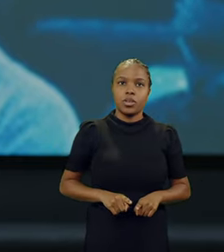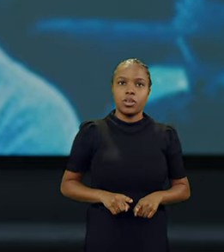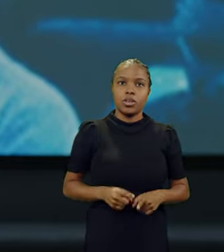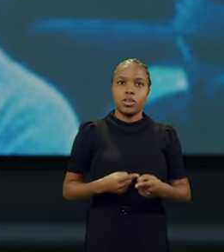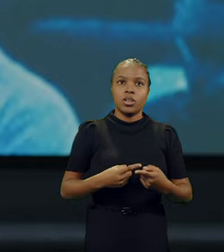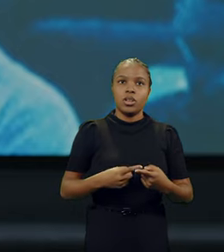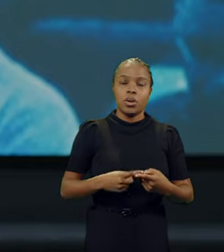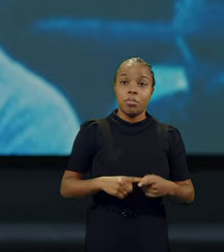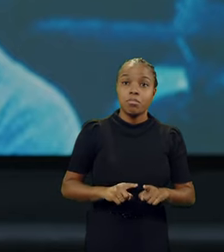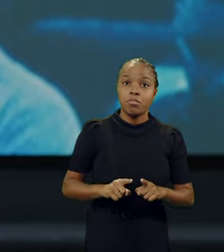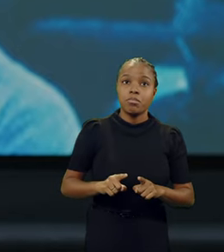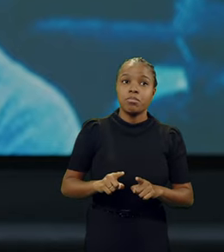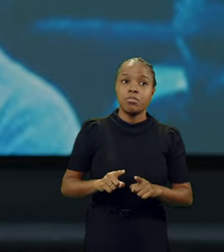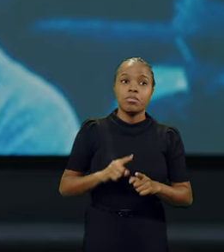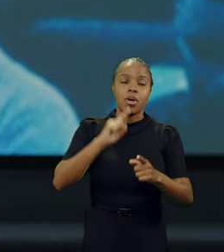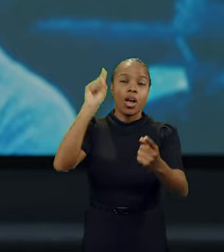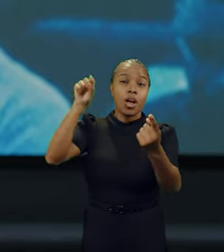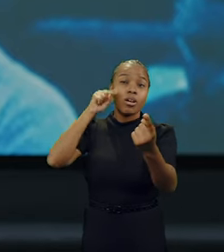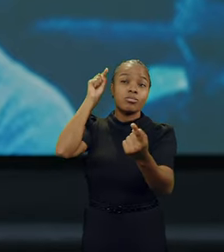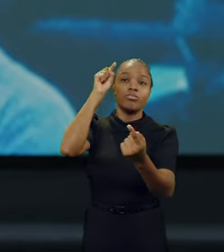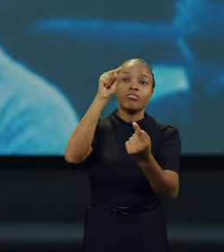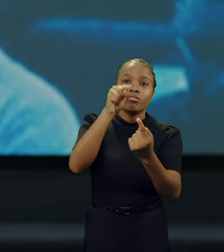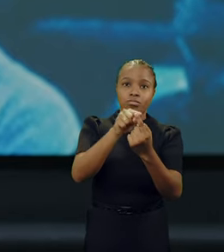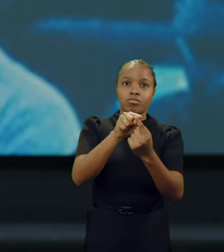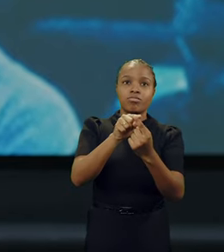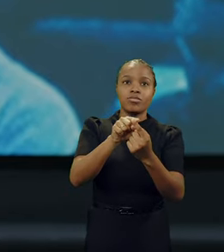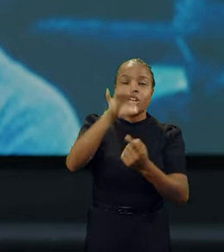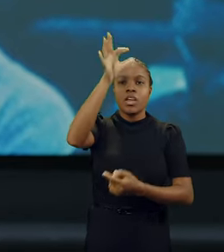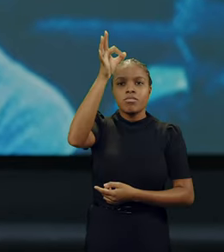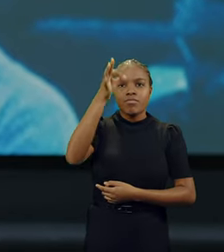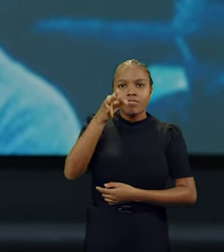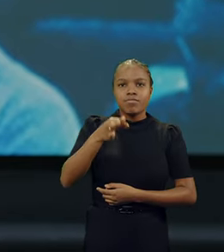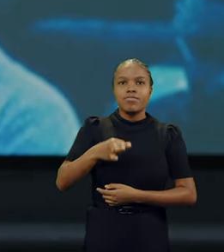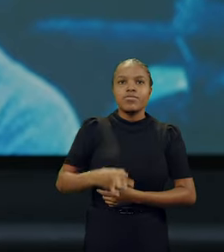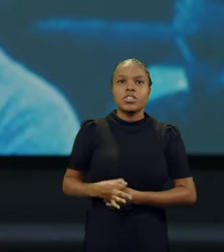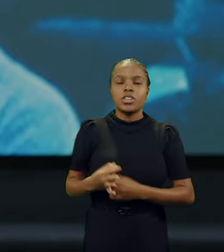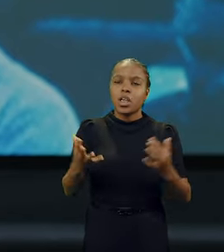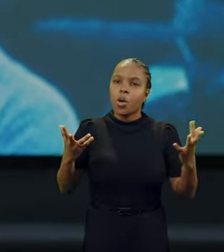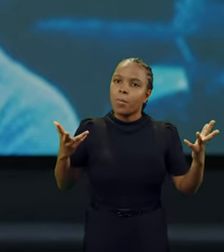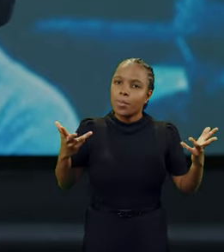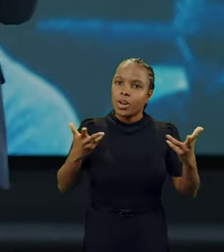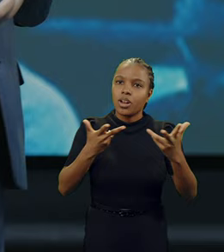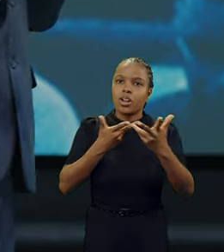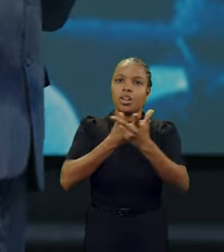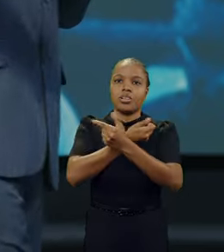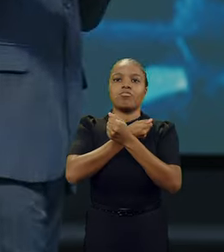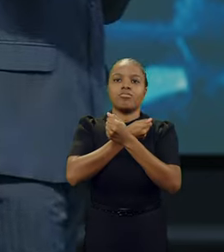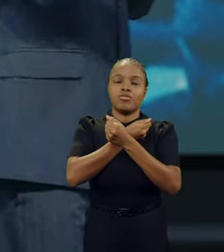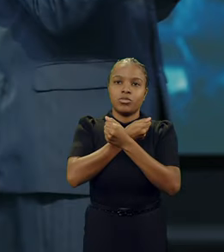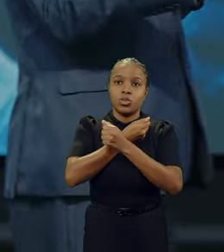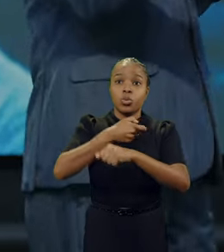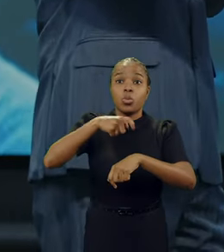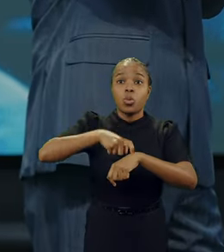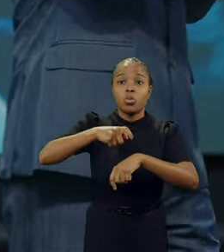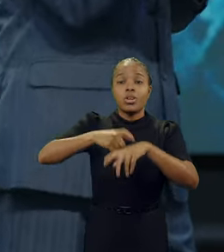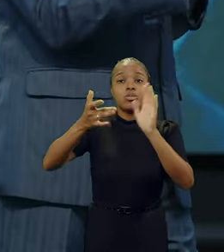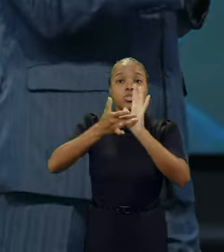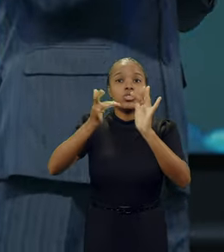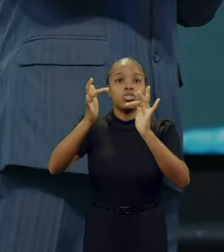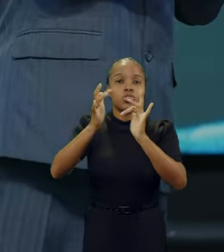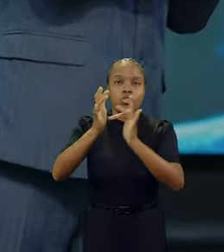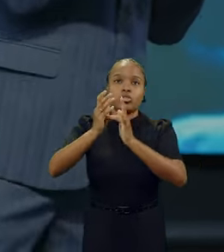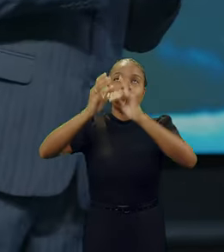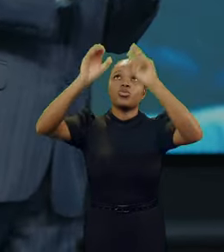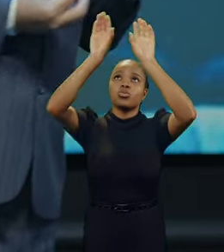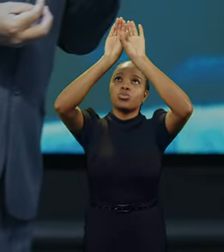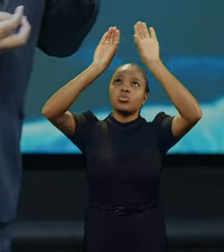ele alcançará a sua essência, a sua plenitude, quando Cristo vier em